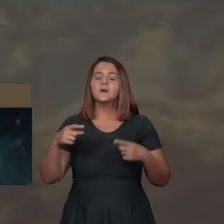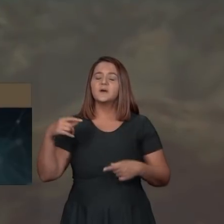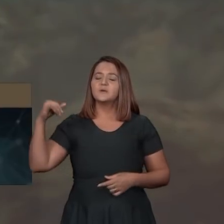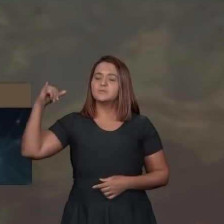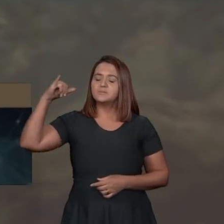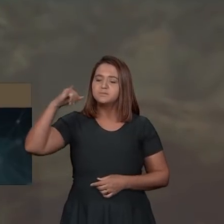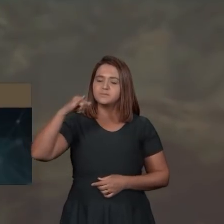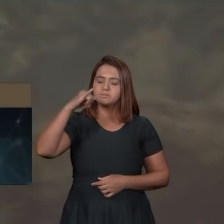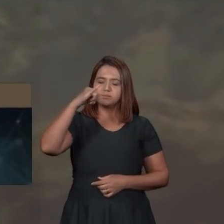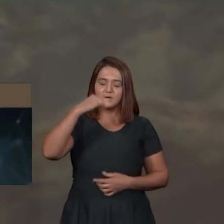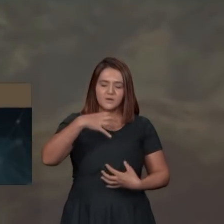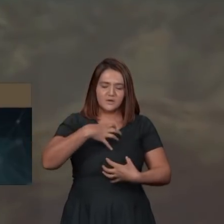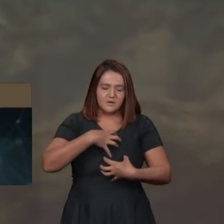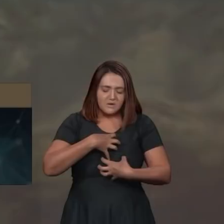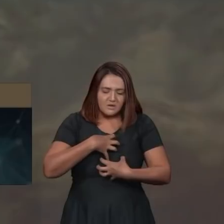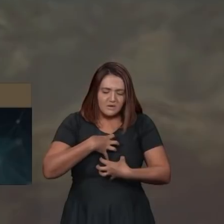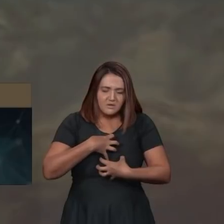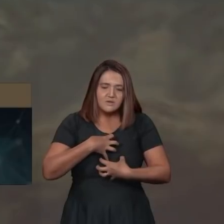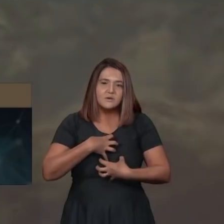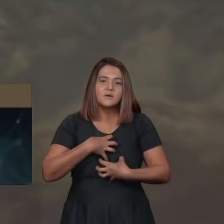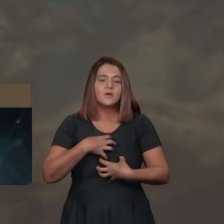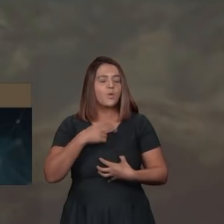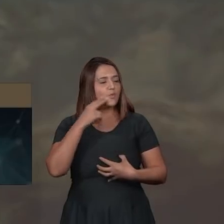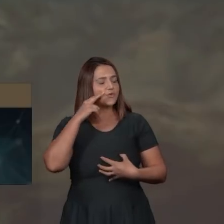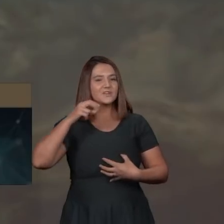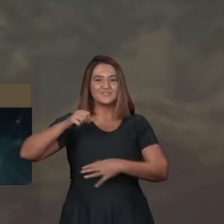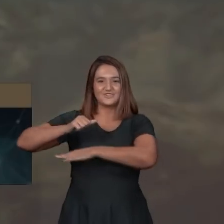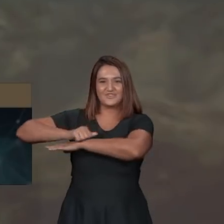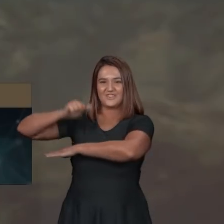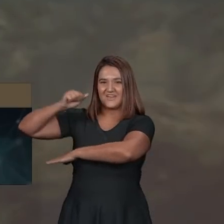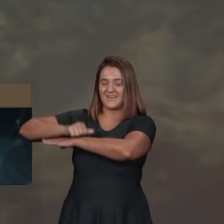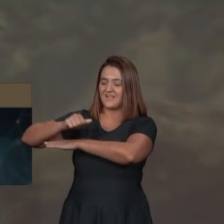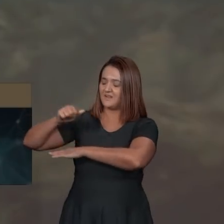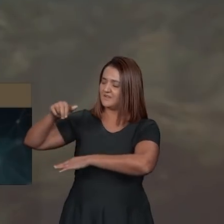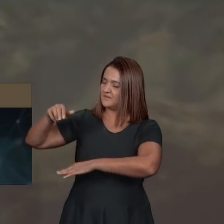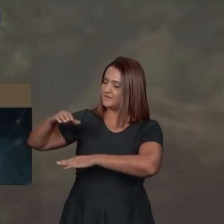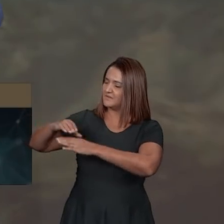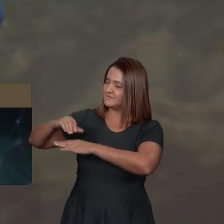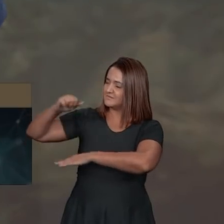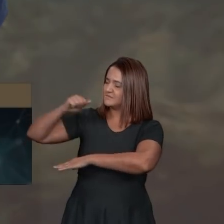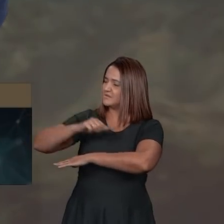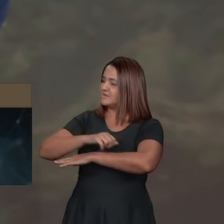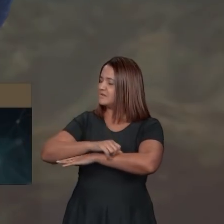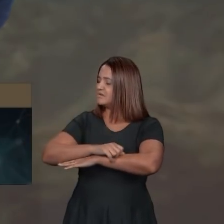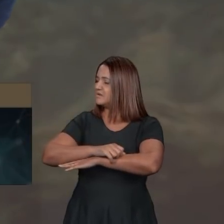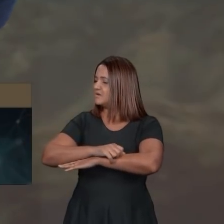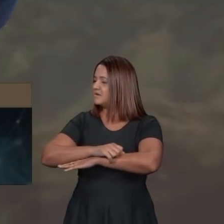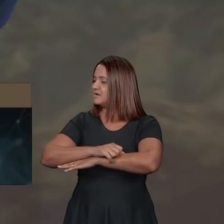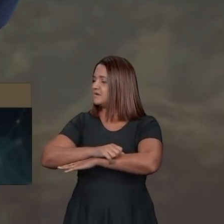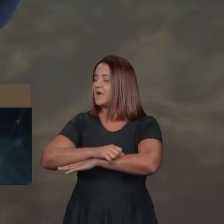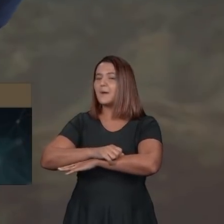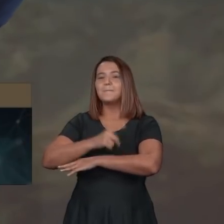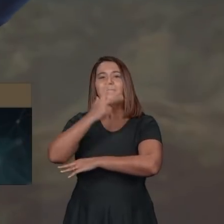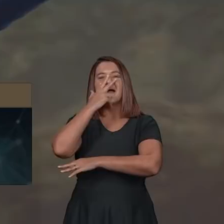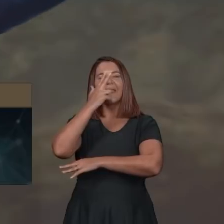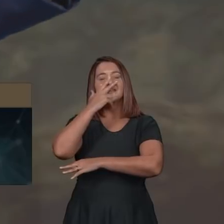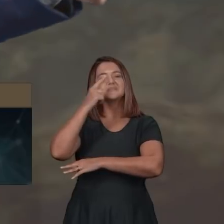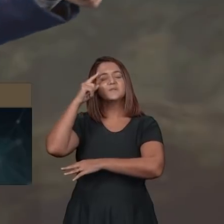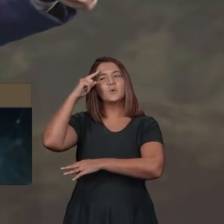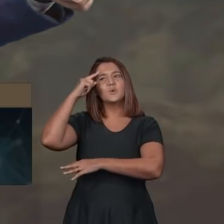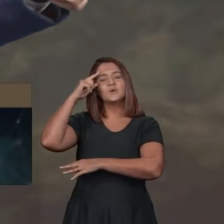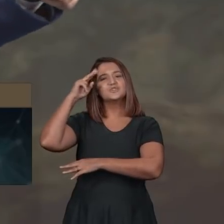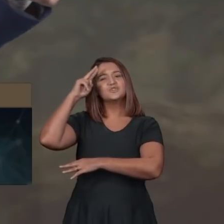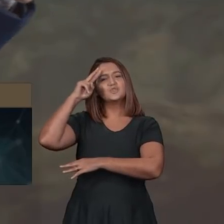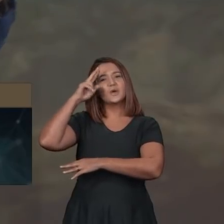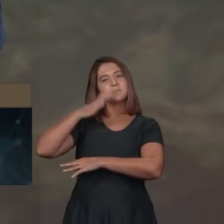para mim foi real. Eu olhava para a janela do avião e eu vi os momentos mais tristes da minha vida e eu estava ouvindo a